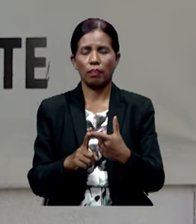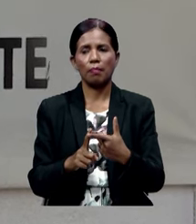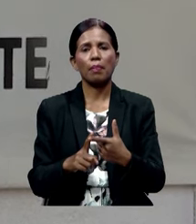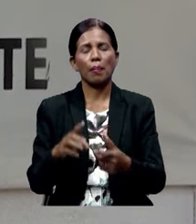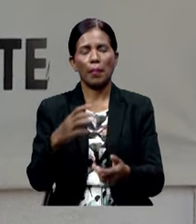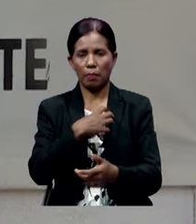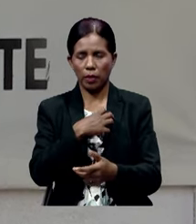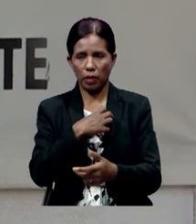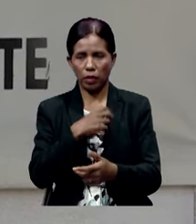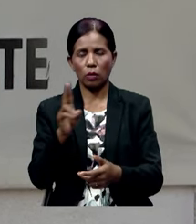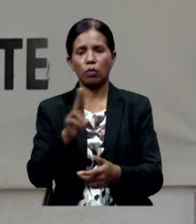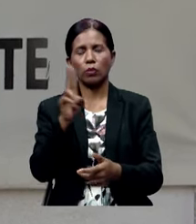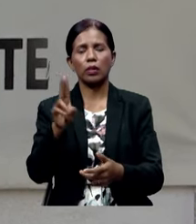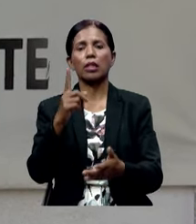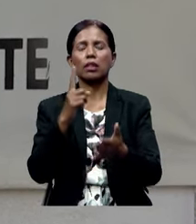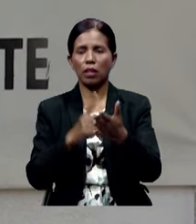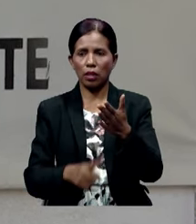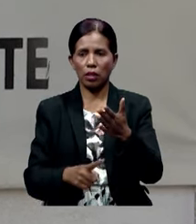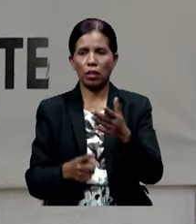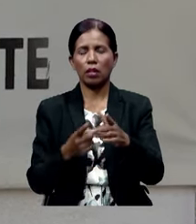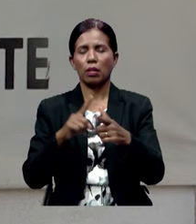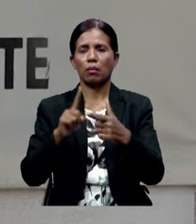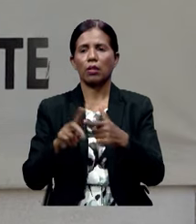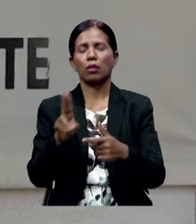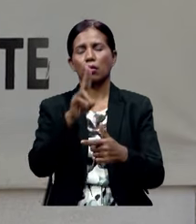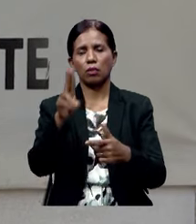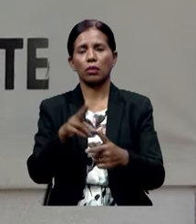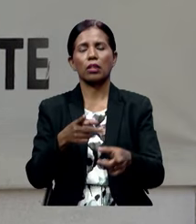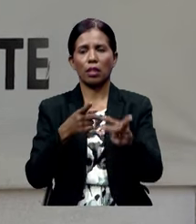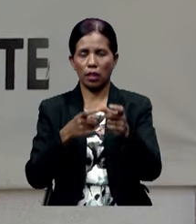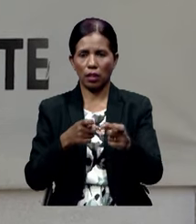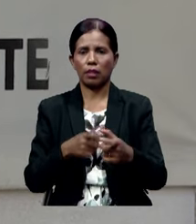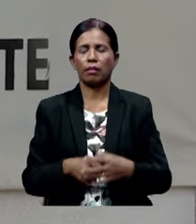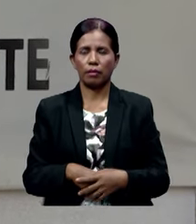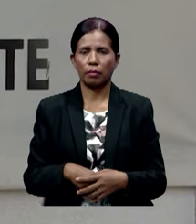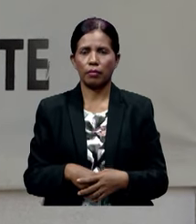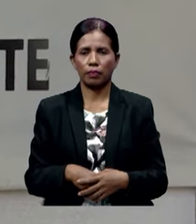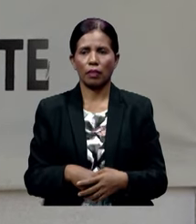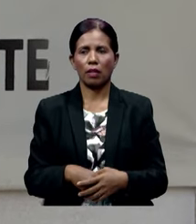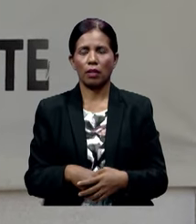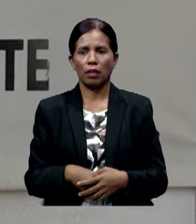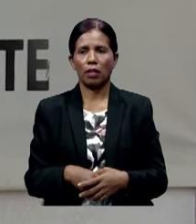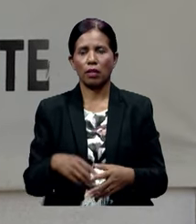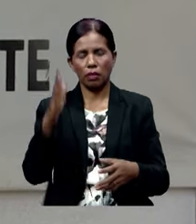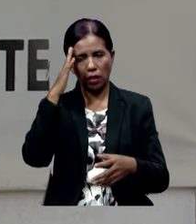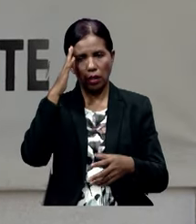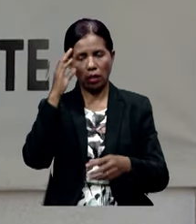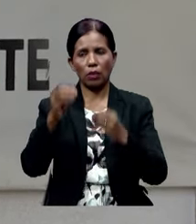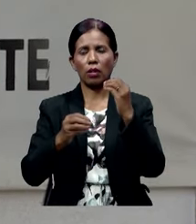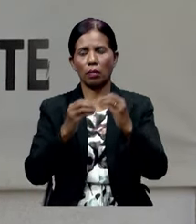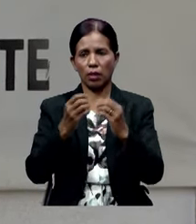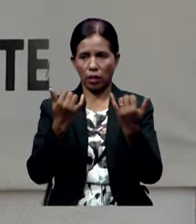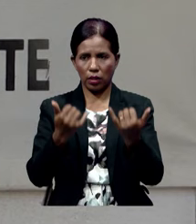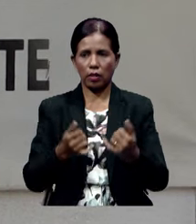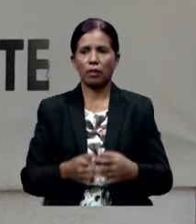polícia usa meu saída, né? Depois maka utiliza recurso e custo. E de né, até né, de né,